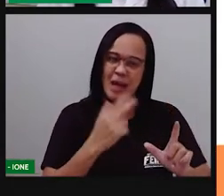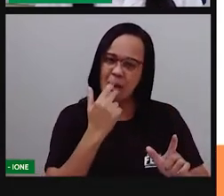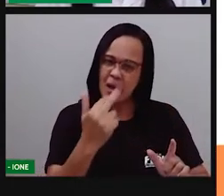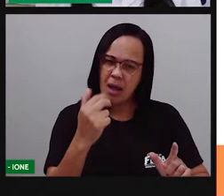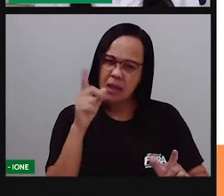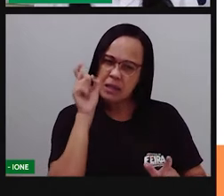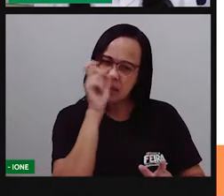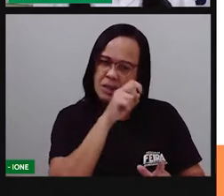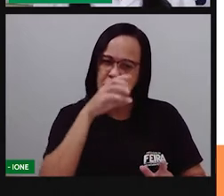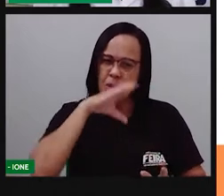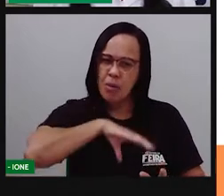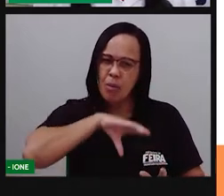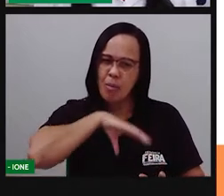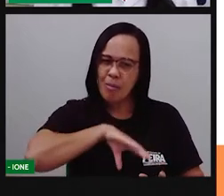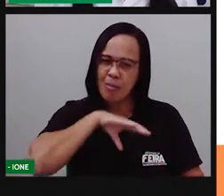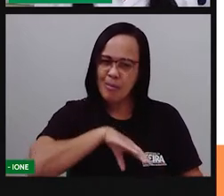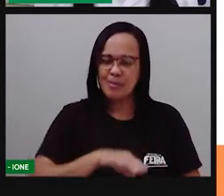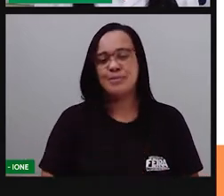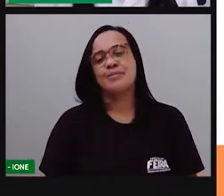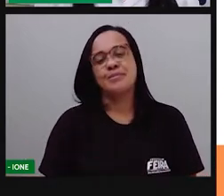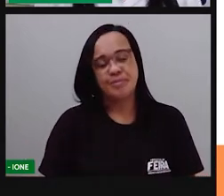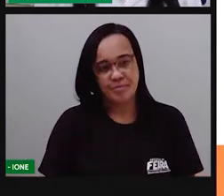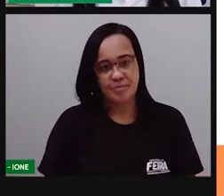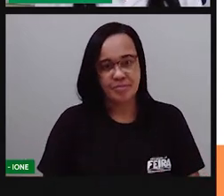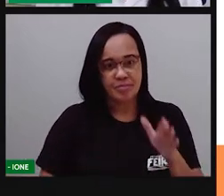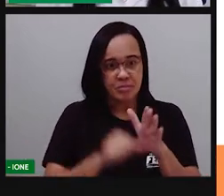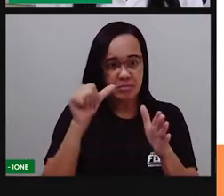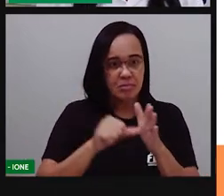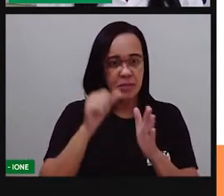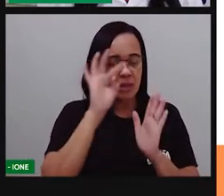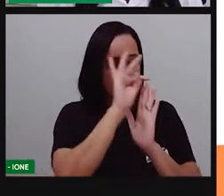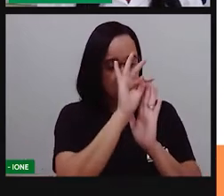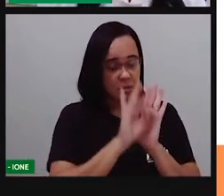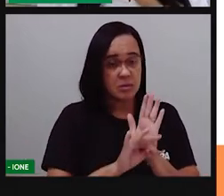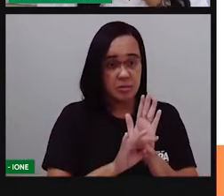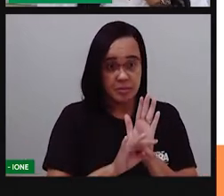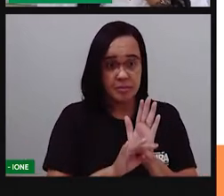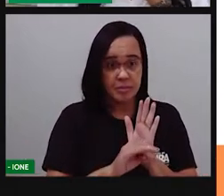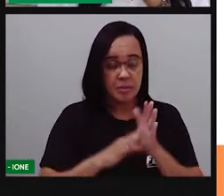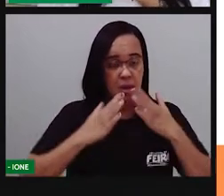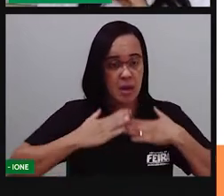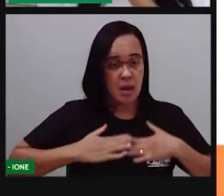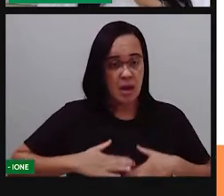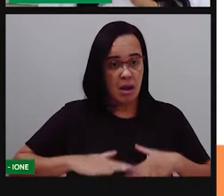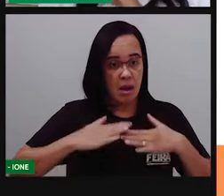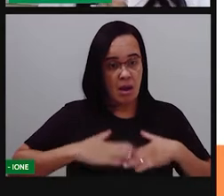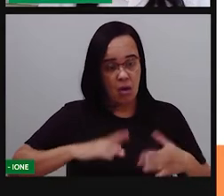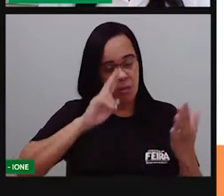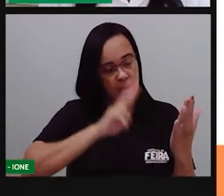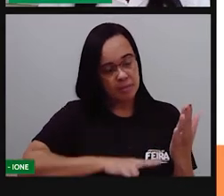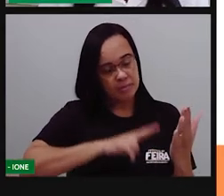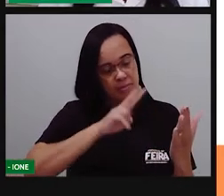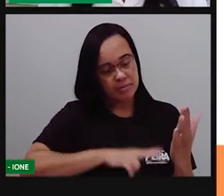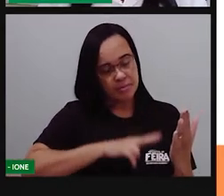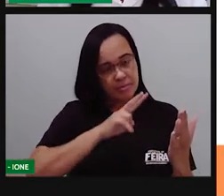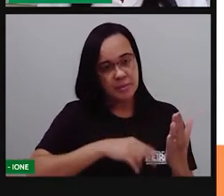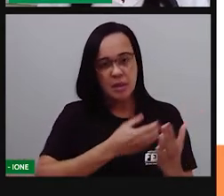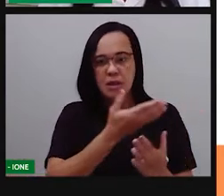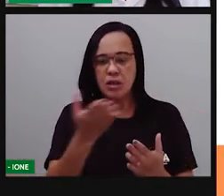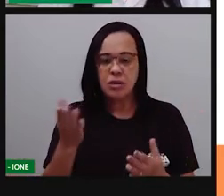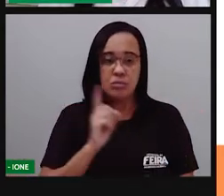então a primeira vez que a gente deixa a gente vai ler bem devagar para você identificar